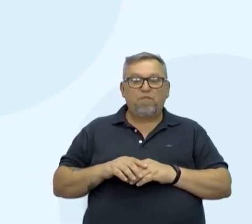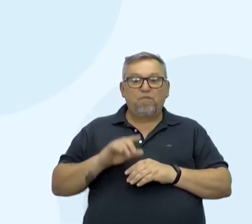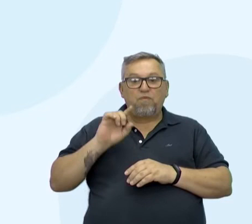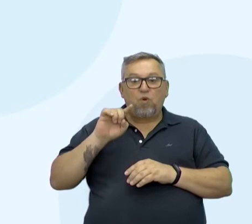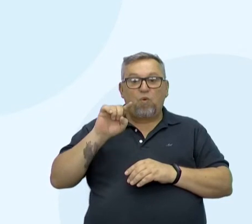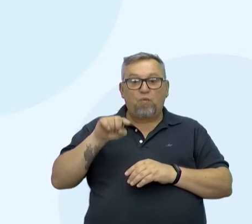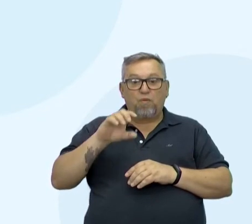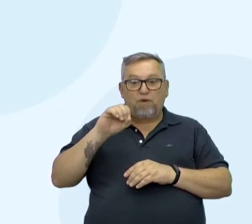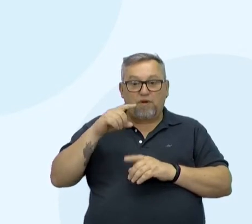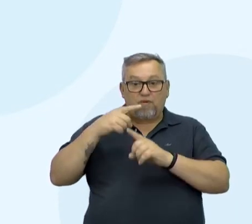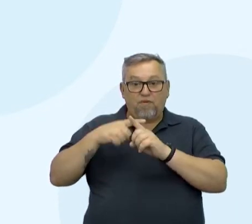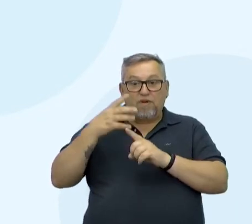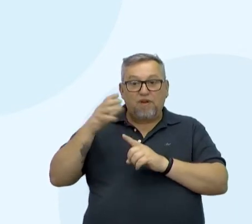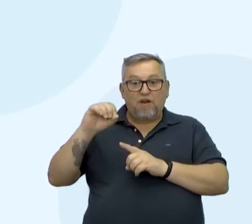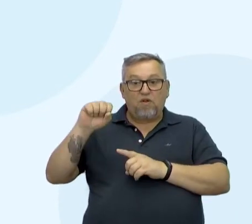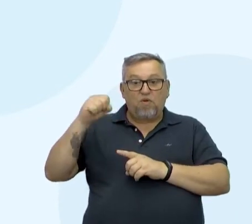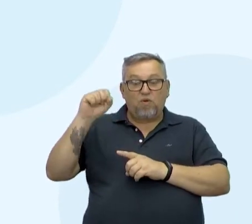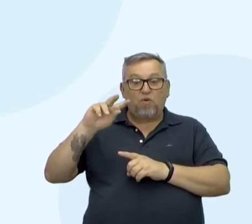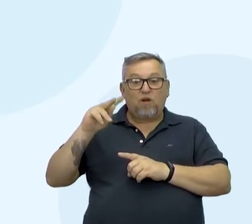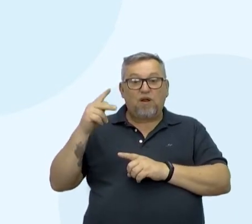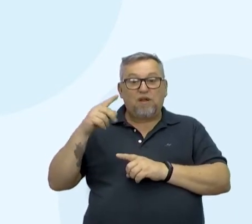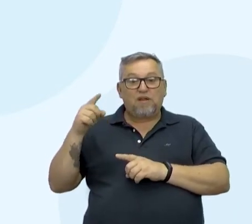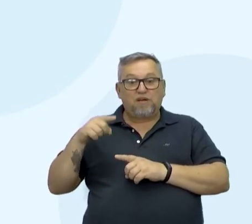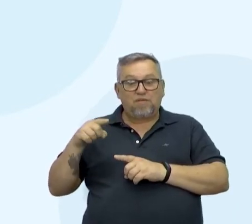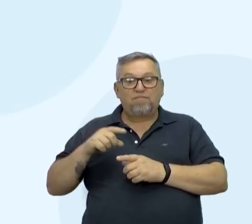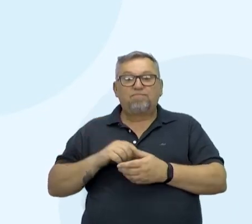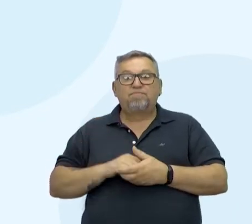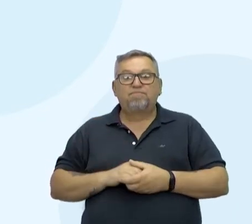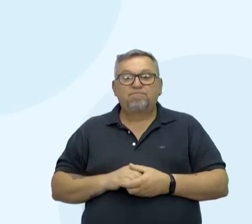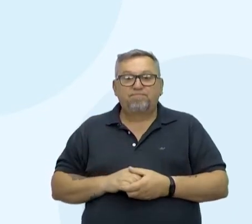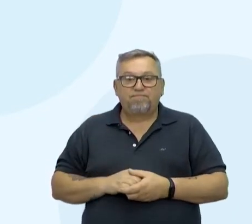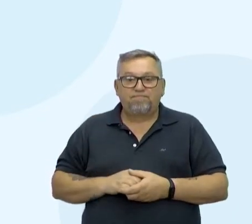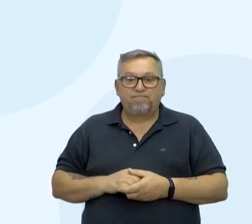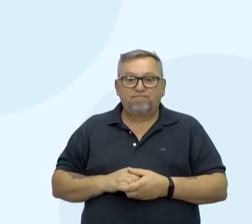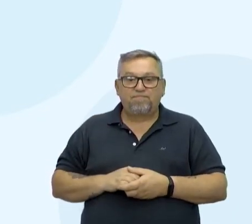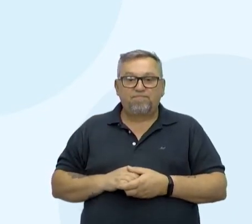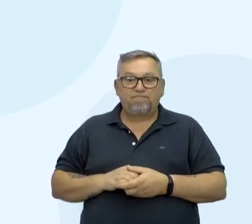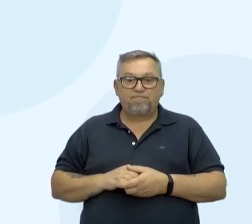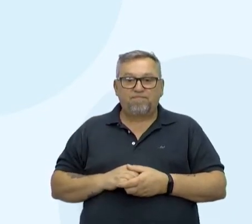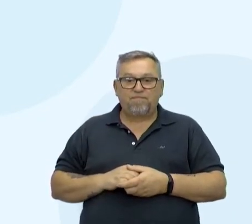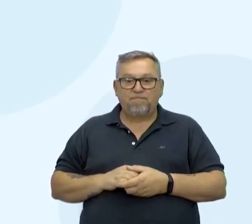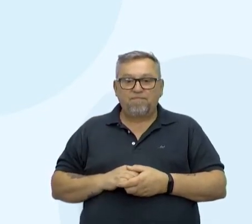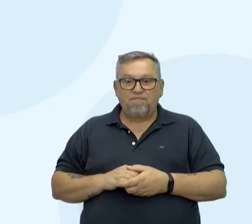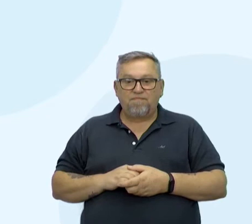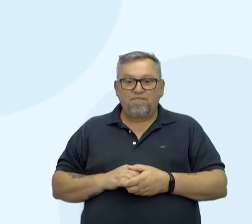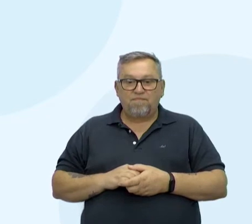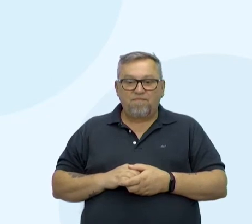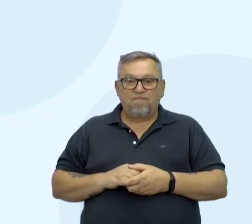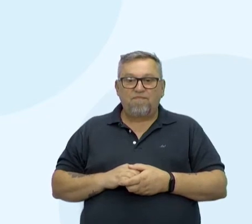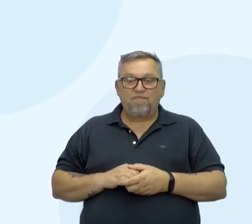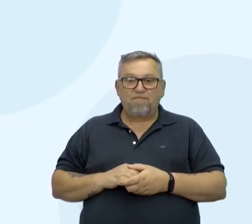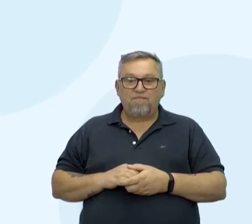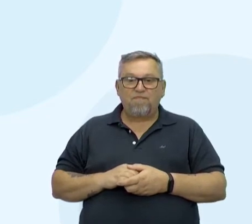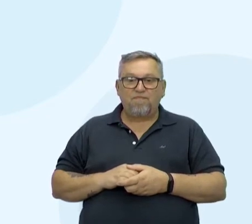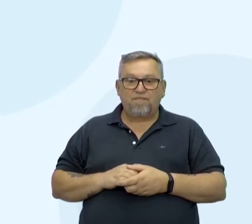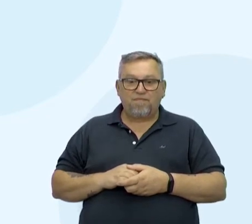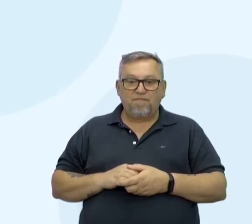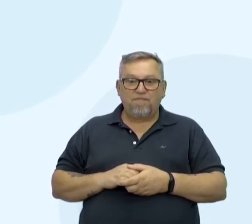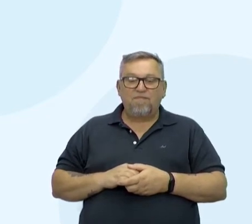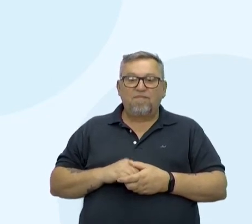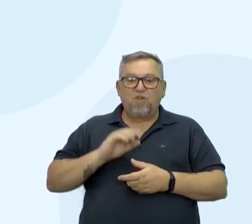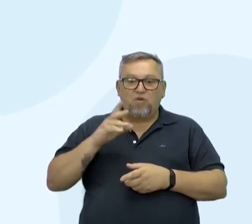a velocidade da luz. E aqui é o comprimento de onda. Dividindo pelo outro, vai dar aí 1.10 vezes a oitava Hz.